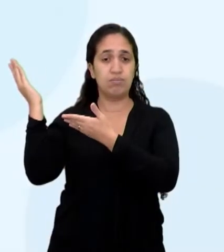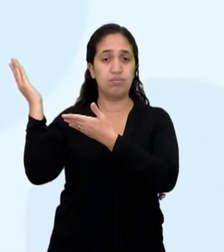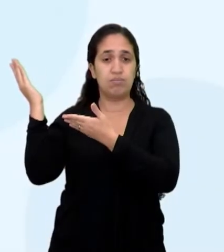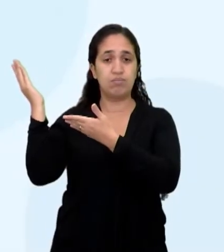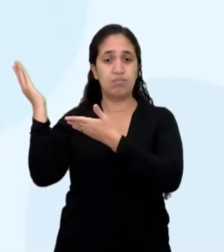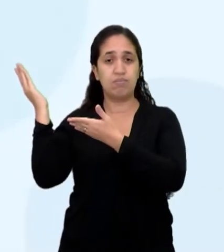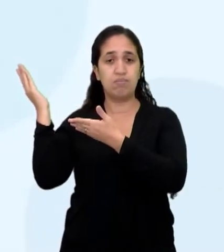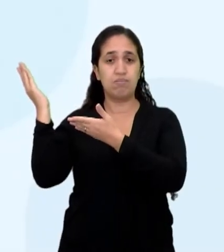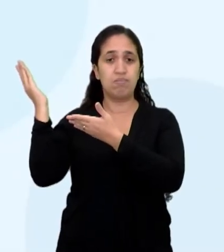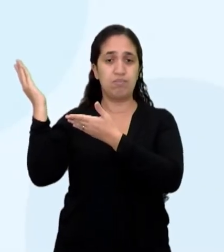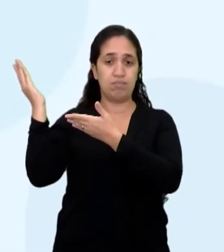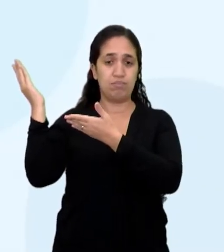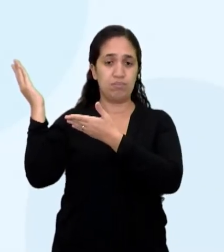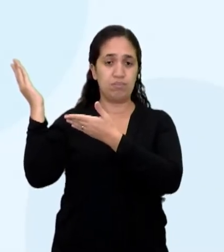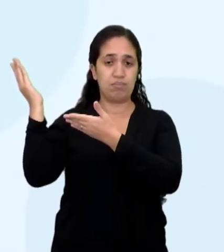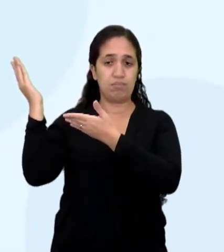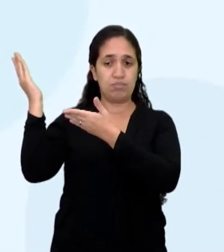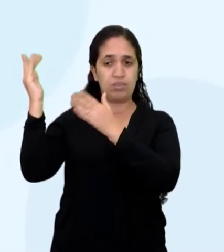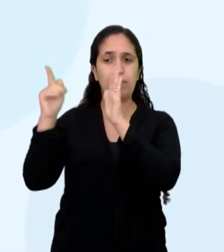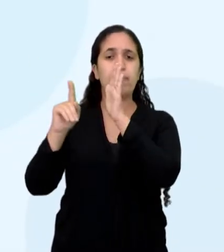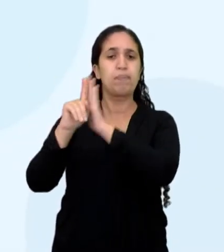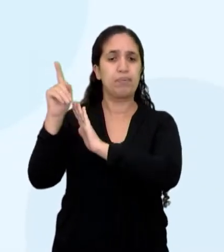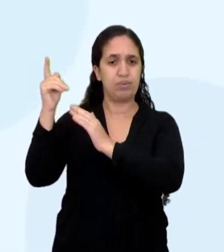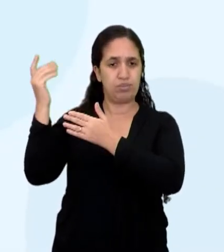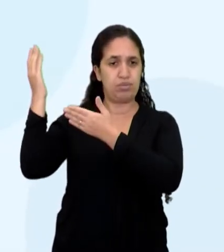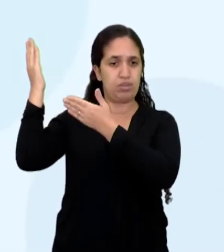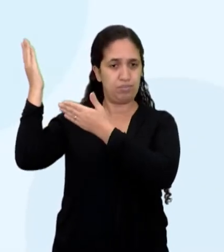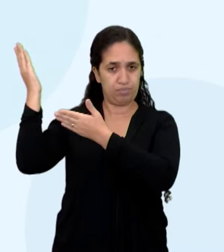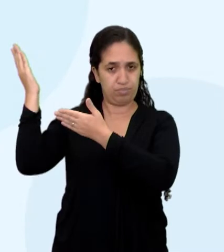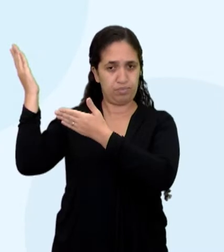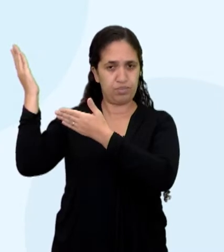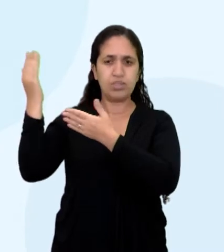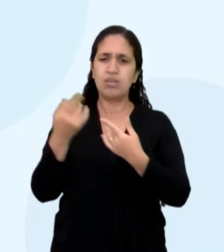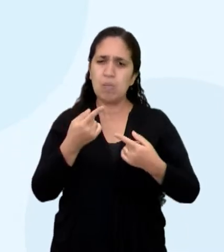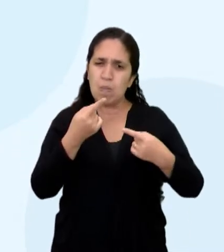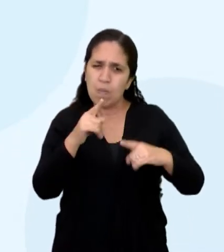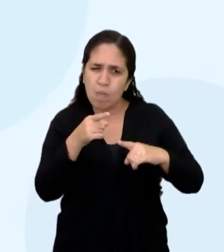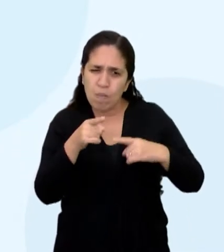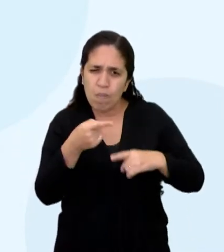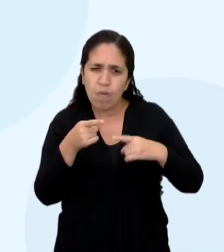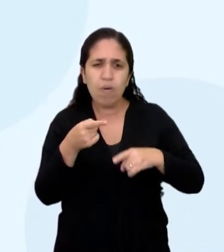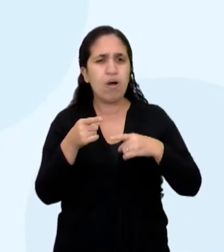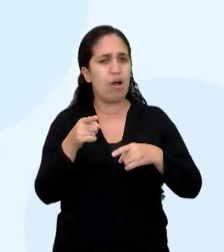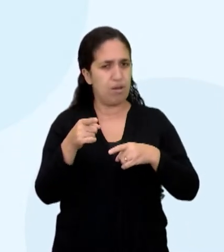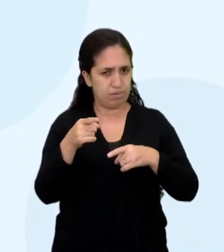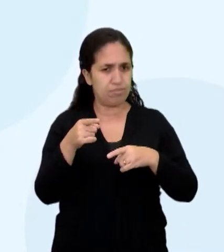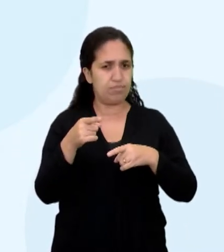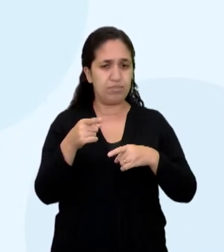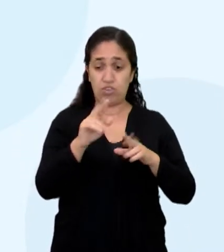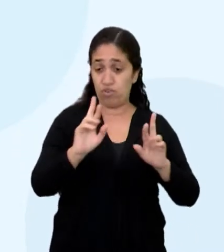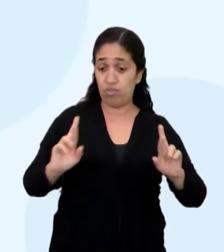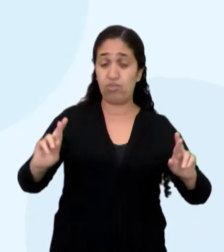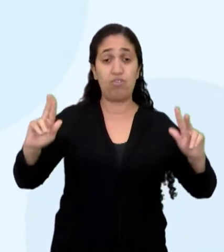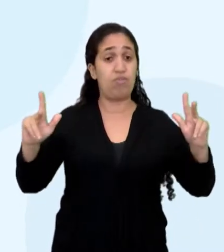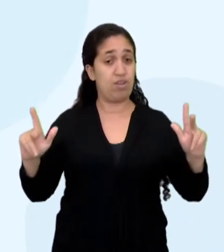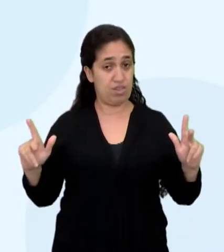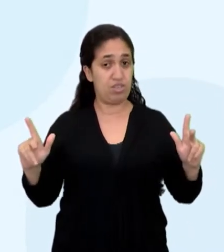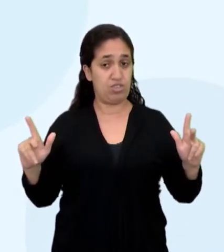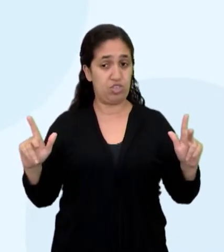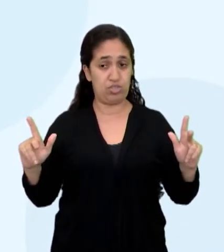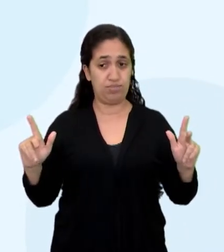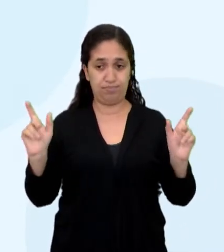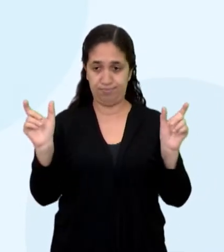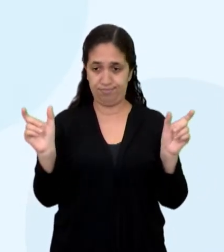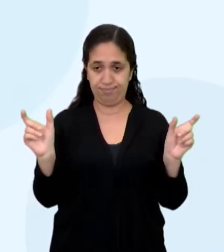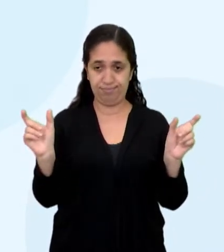Representação ou representatividade? É uma pergunta. Então, já essa pergunta é para provocá-los para dizer que existe diferença entre esses dois termos,